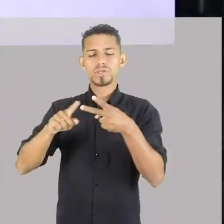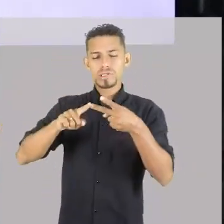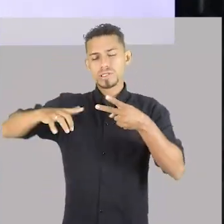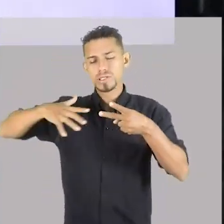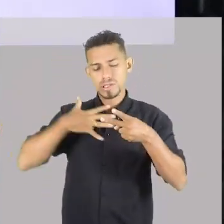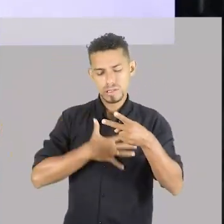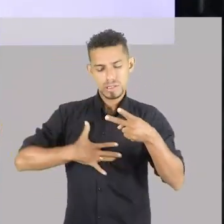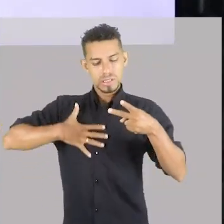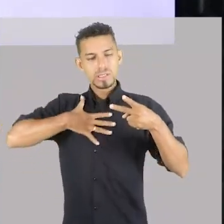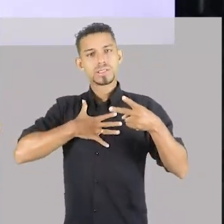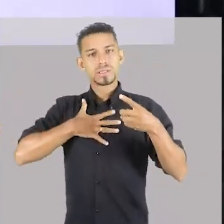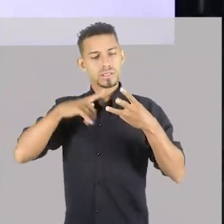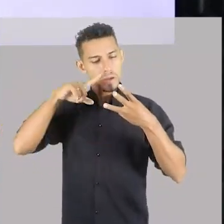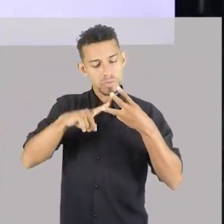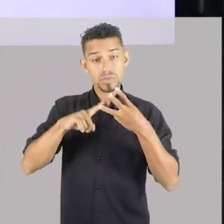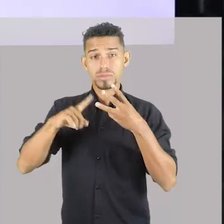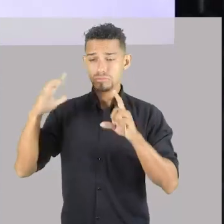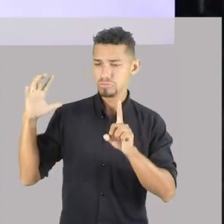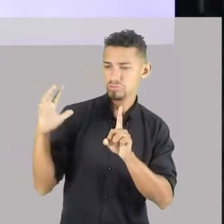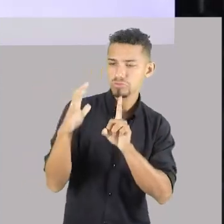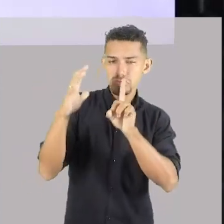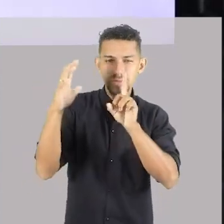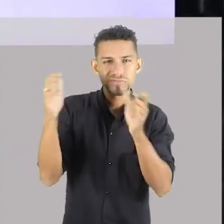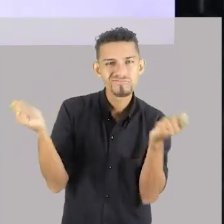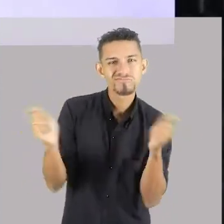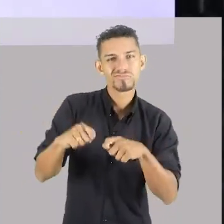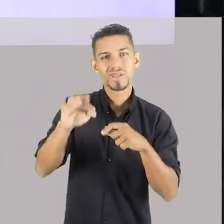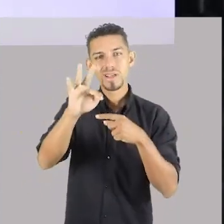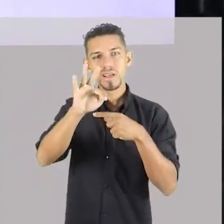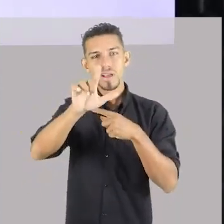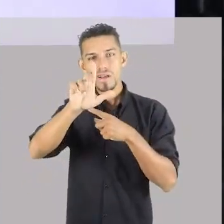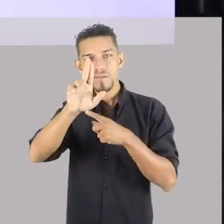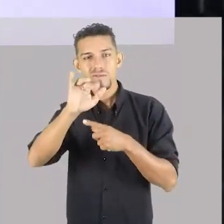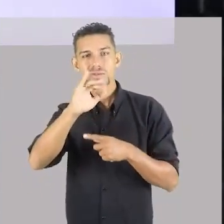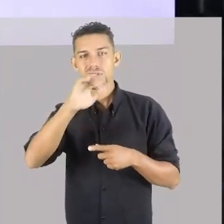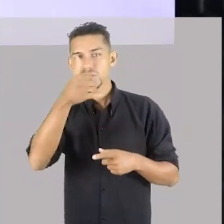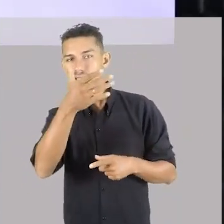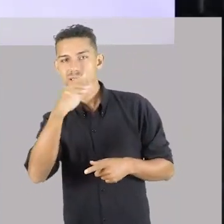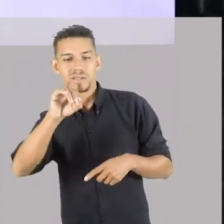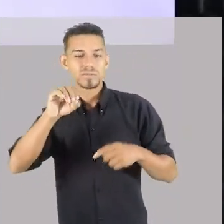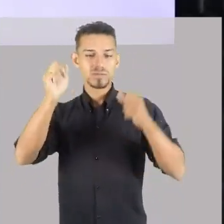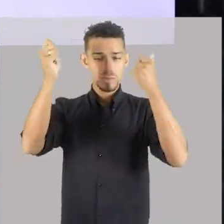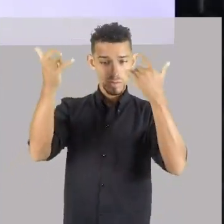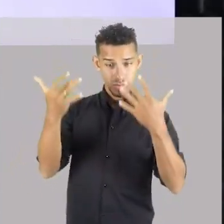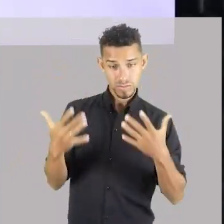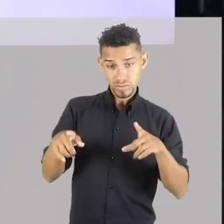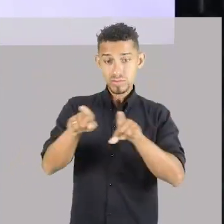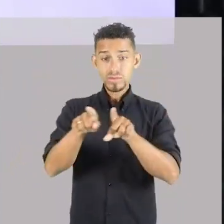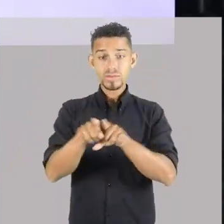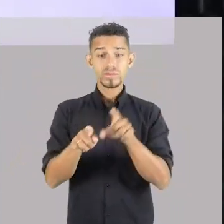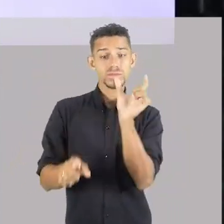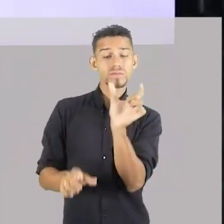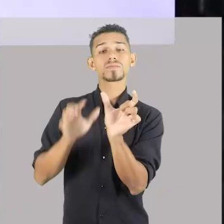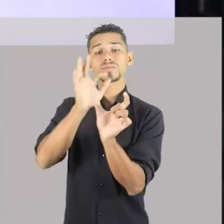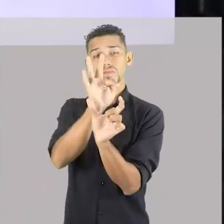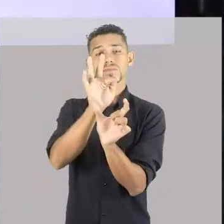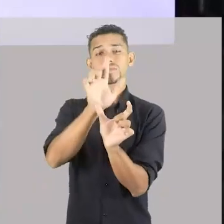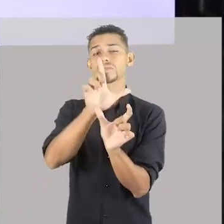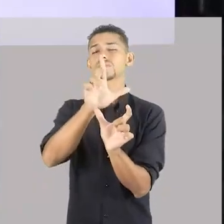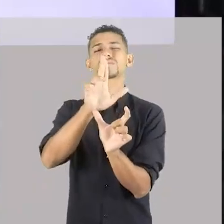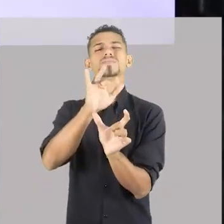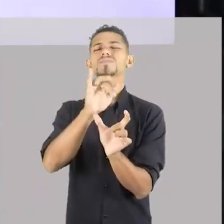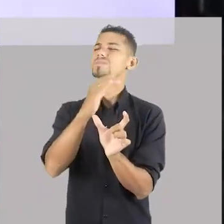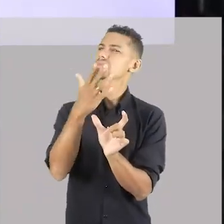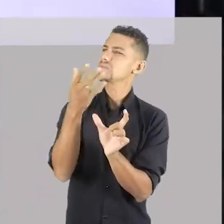de uma perspectiva de fruição. Né? A gente sempre fala, quando fala da questão da arte, a gente fala da fruição. O que é a